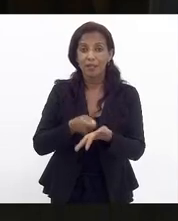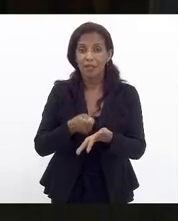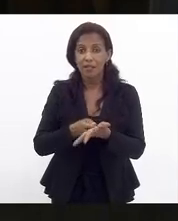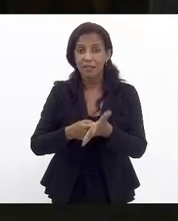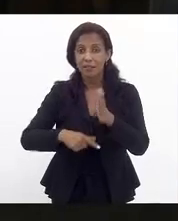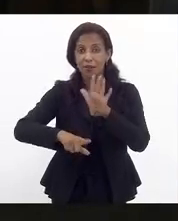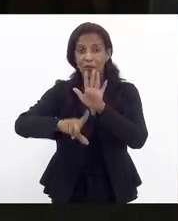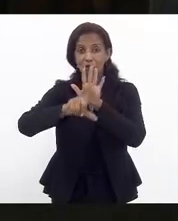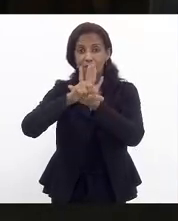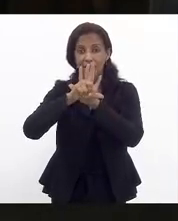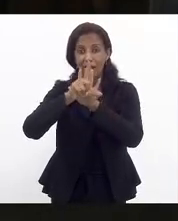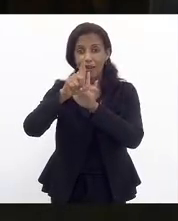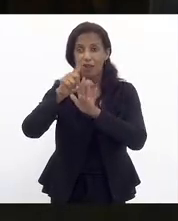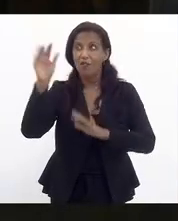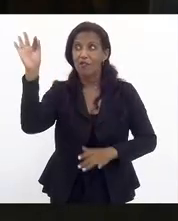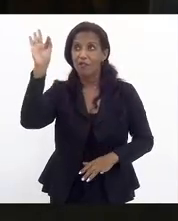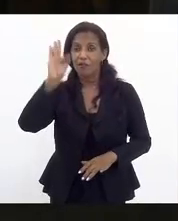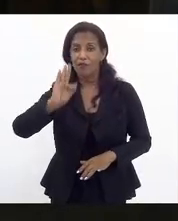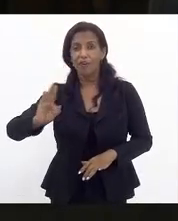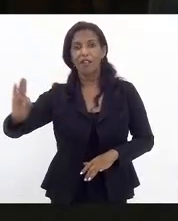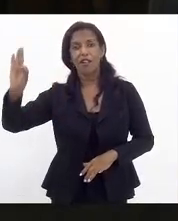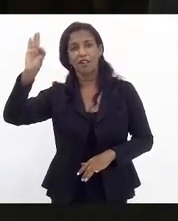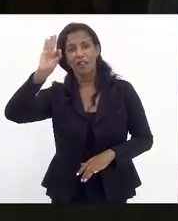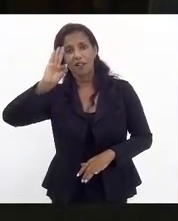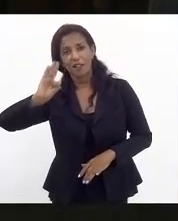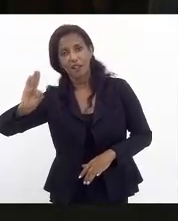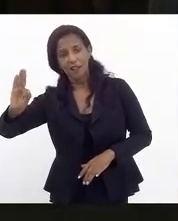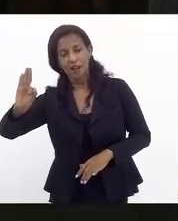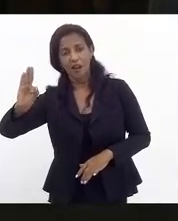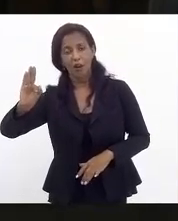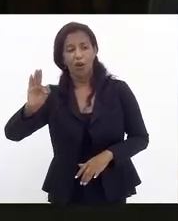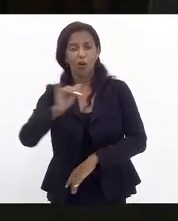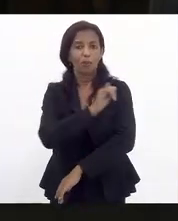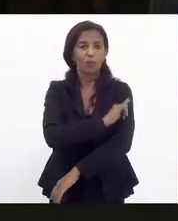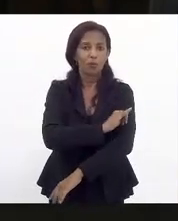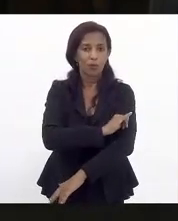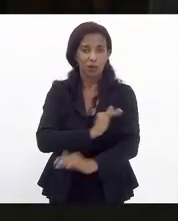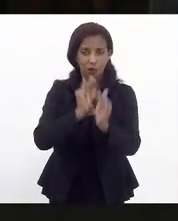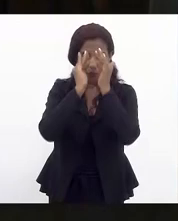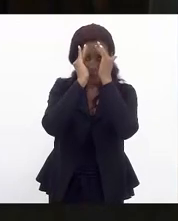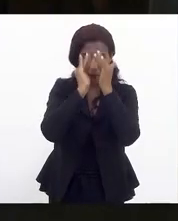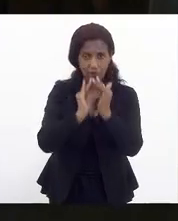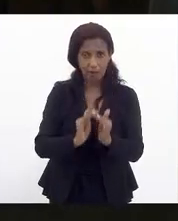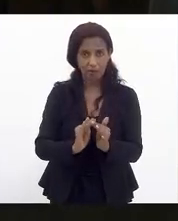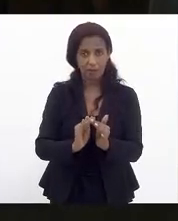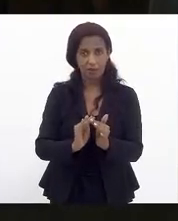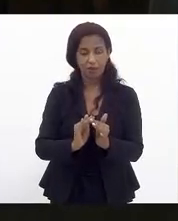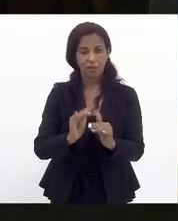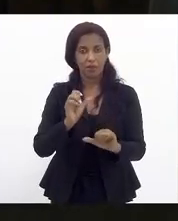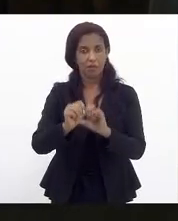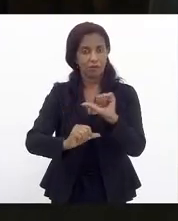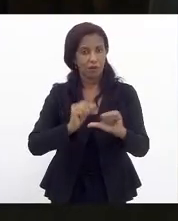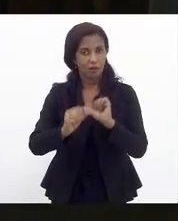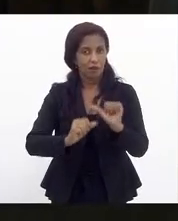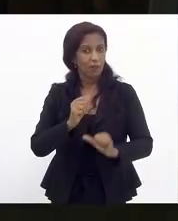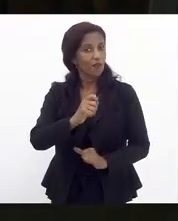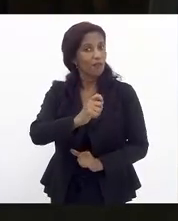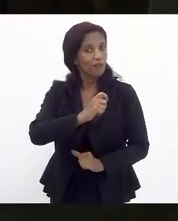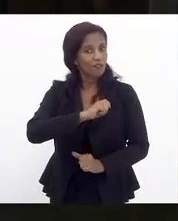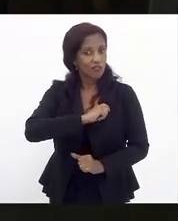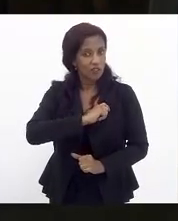de lei federal para Adesão do Rio de Janeiro ao regime de recuperação fiscal bom então